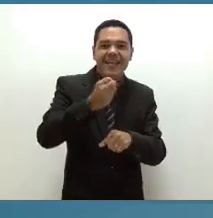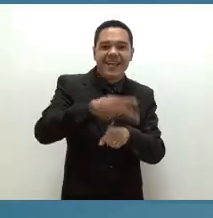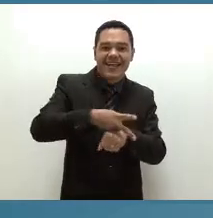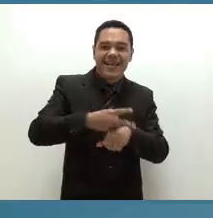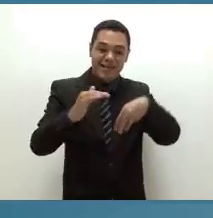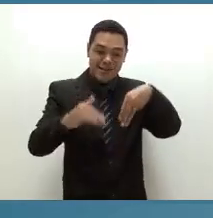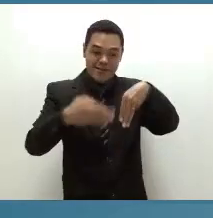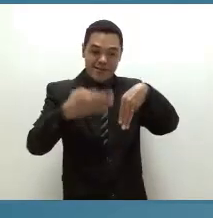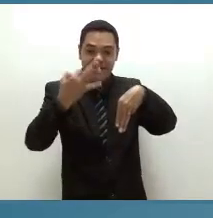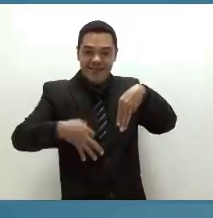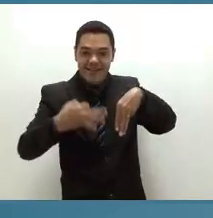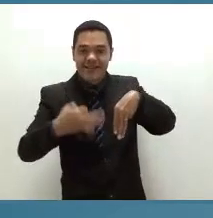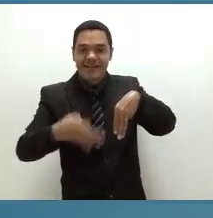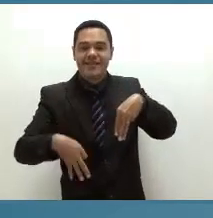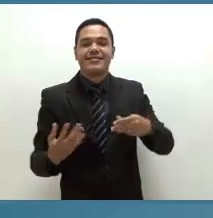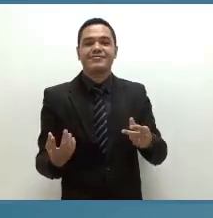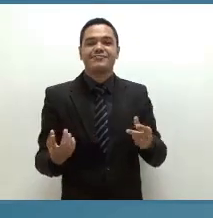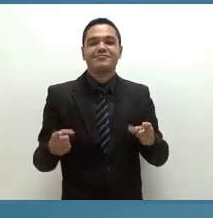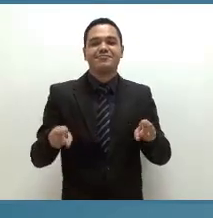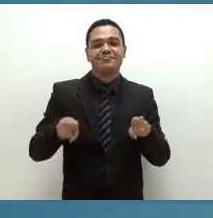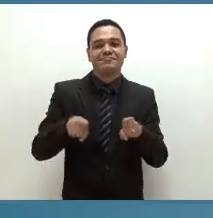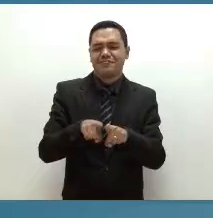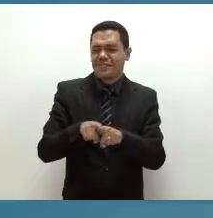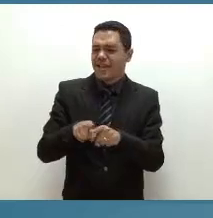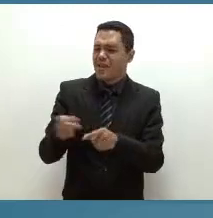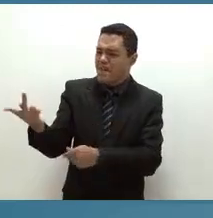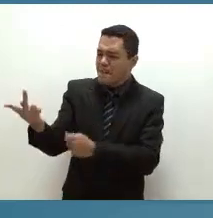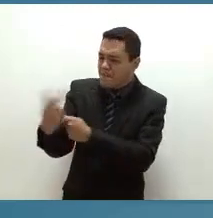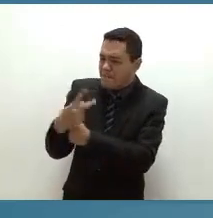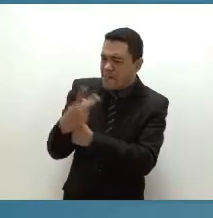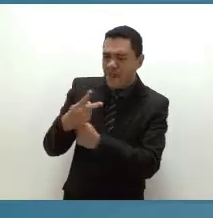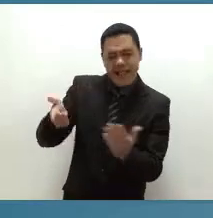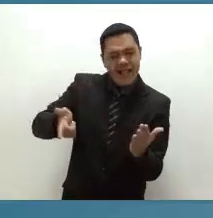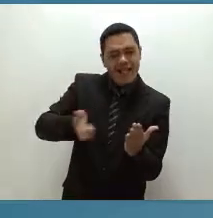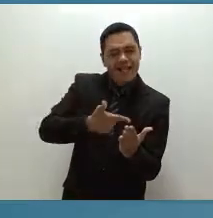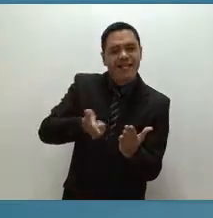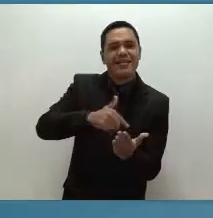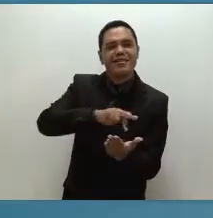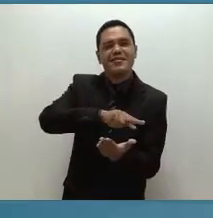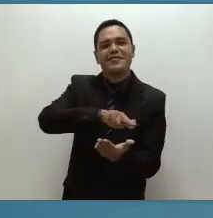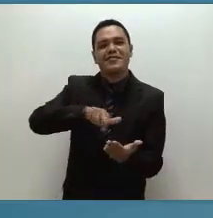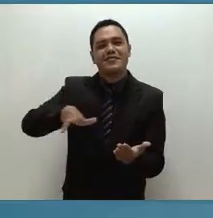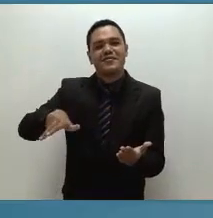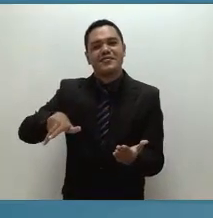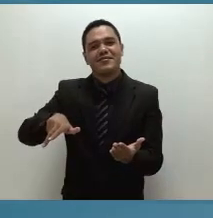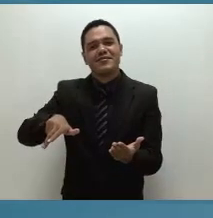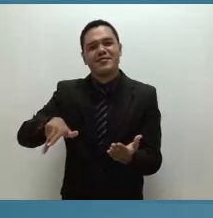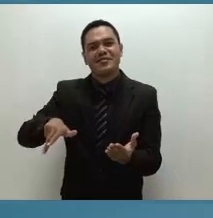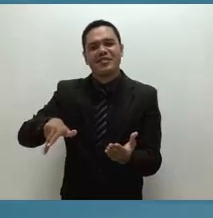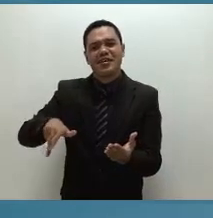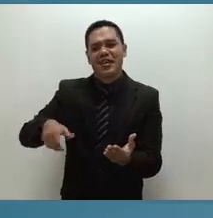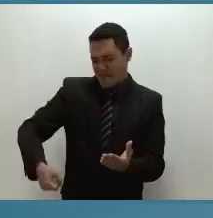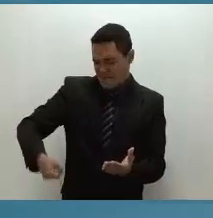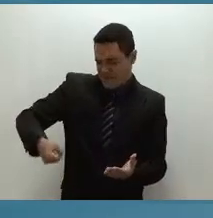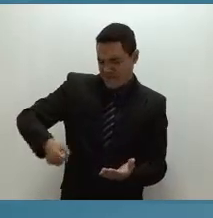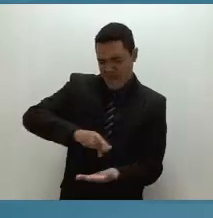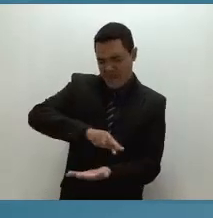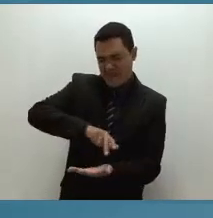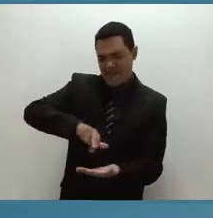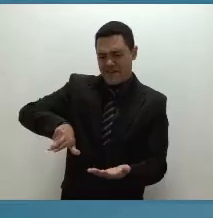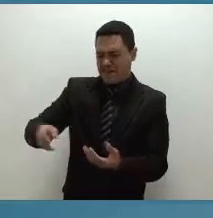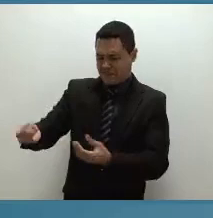magistratura, além dos muitos livros emprestados. Pasta de sentenças,